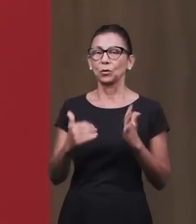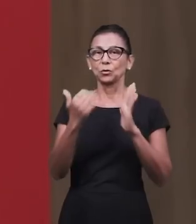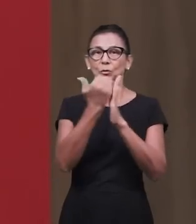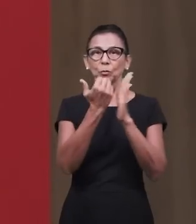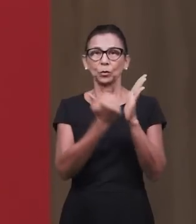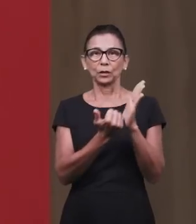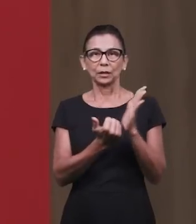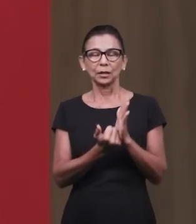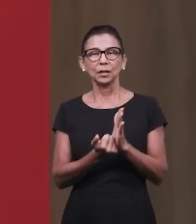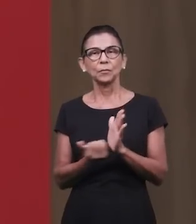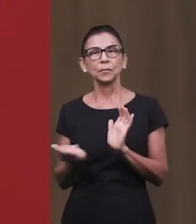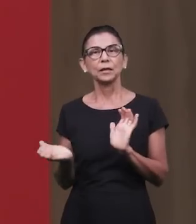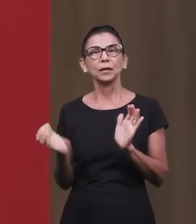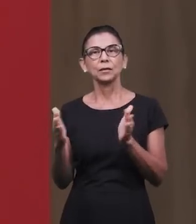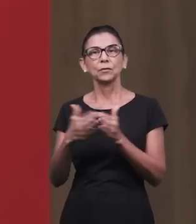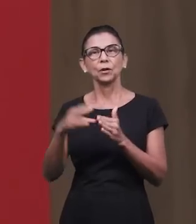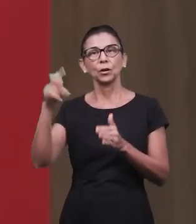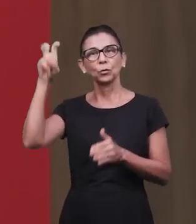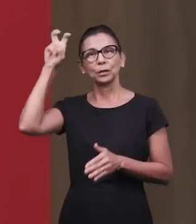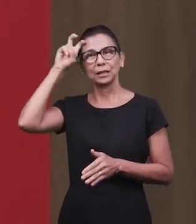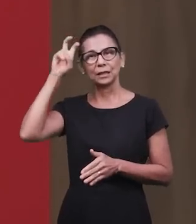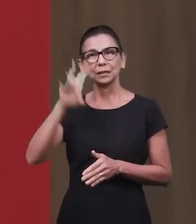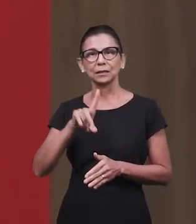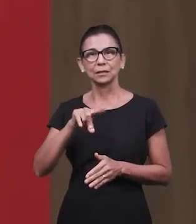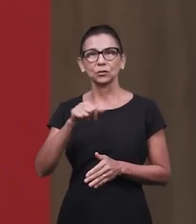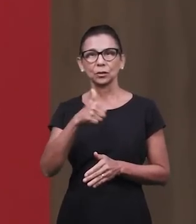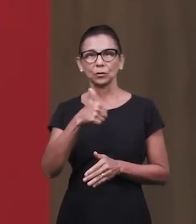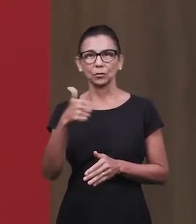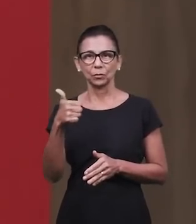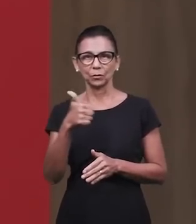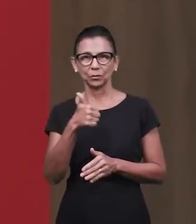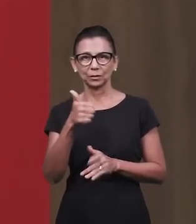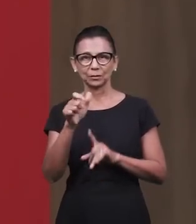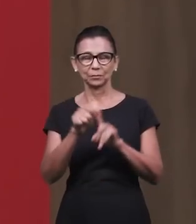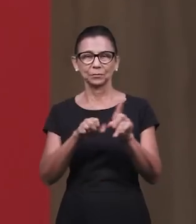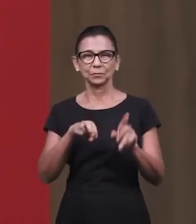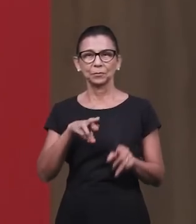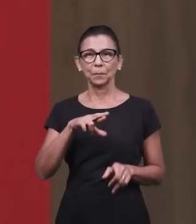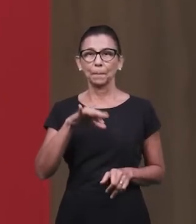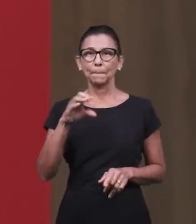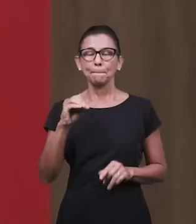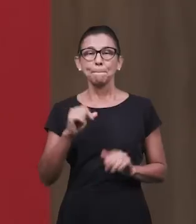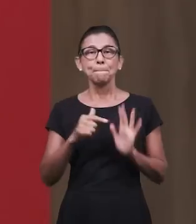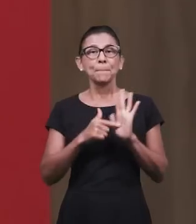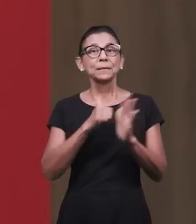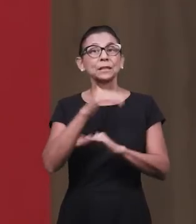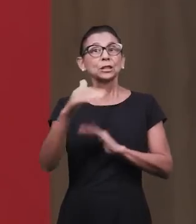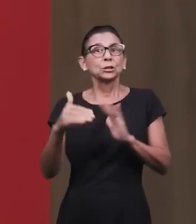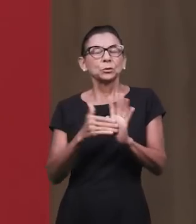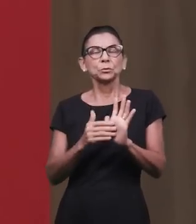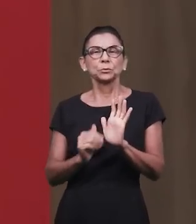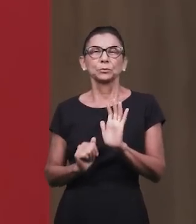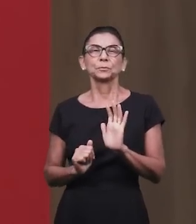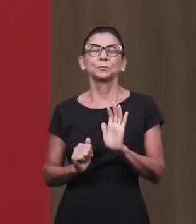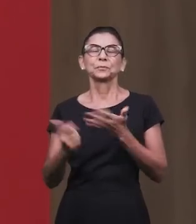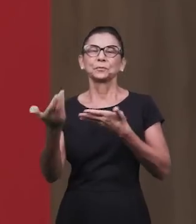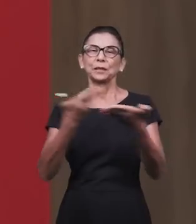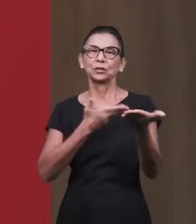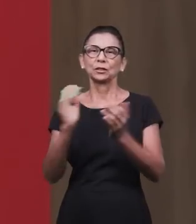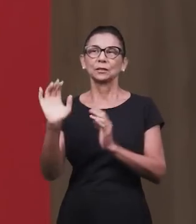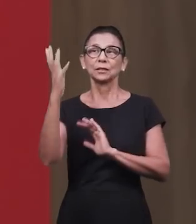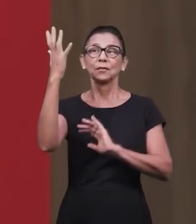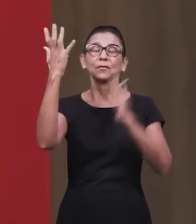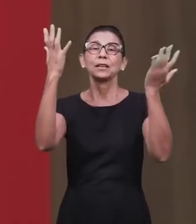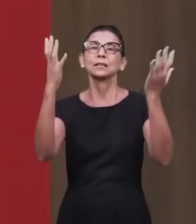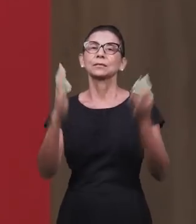a edição de quinta-feira, dia 11 de maio de 2023, nós vamos mostrar tudo, né? Vamos compartilhar tudo o que está acontecendo e,